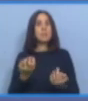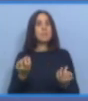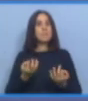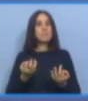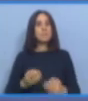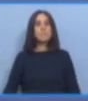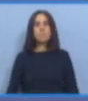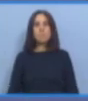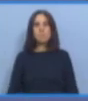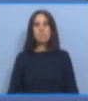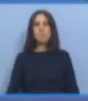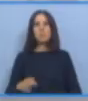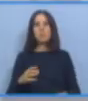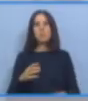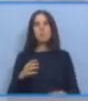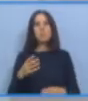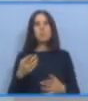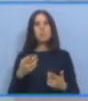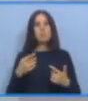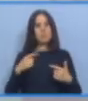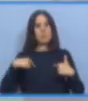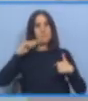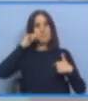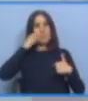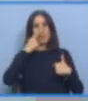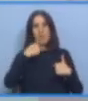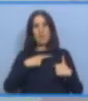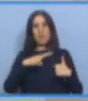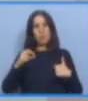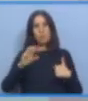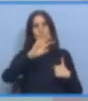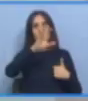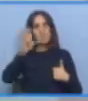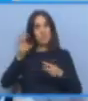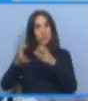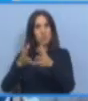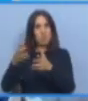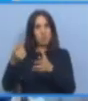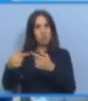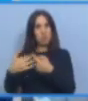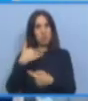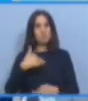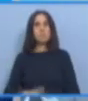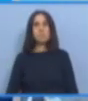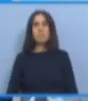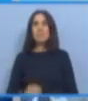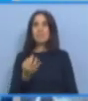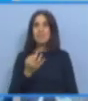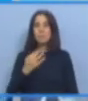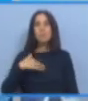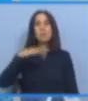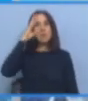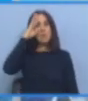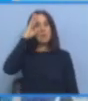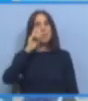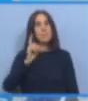portanto... Eles estão a ser vítimas de comportamentos e estratégias erradas nos países industrializados. Exatamente. E esses mitos têm sido construídos muitas das